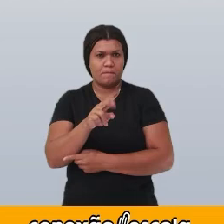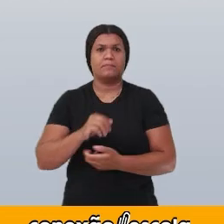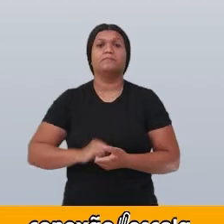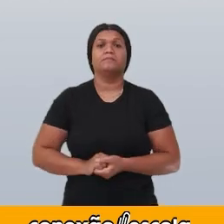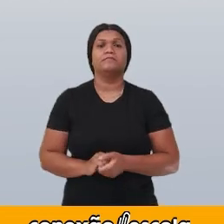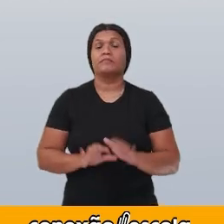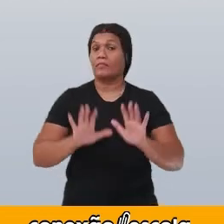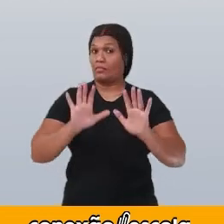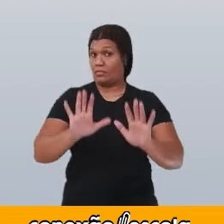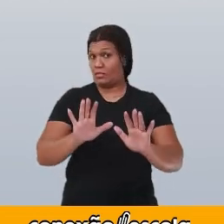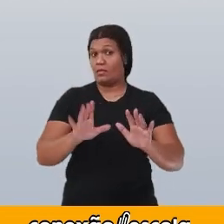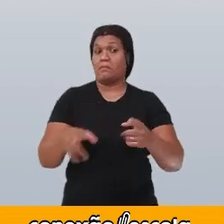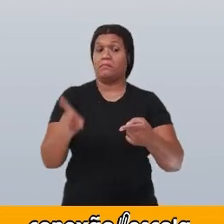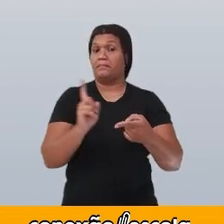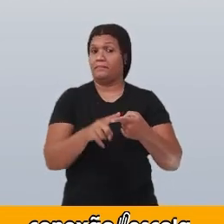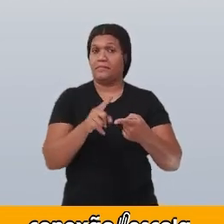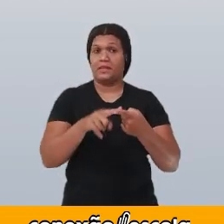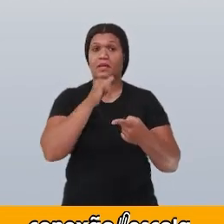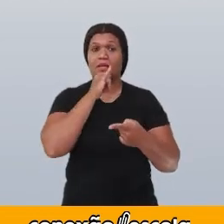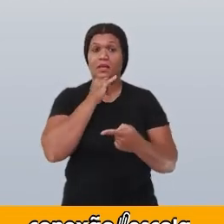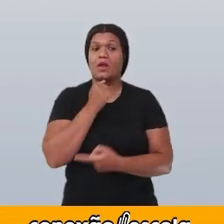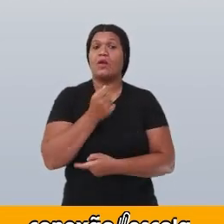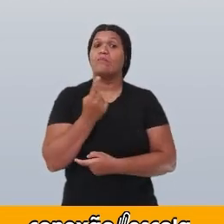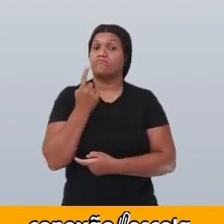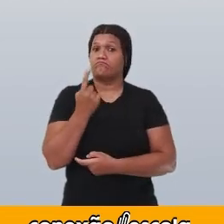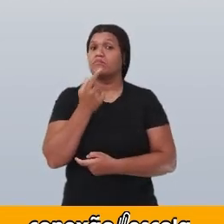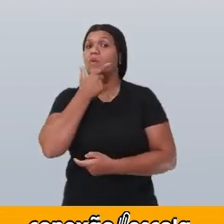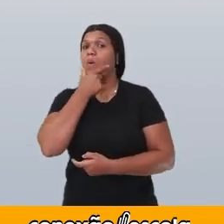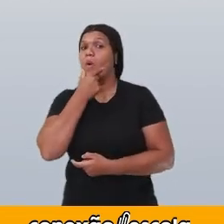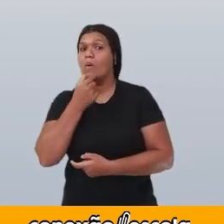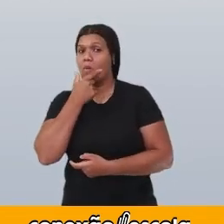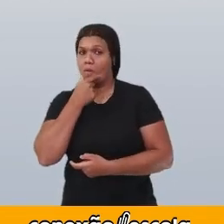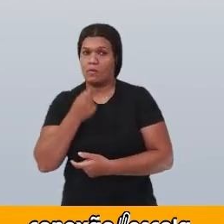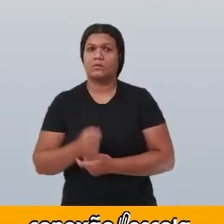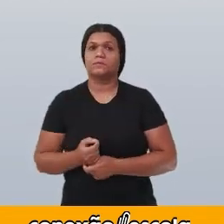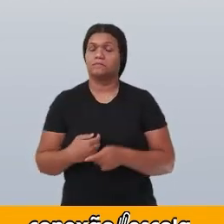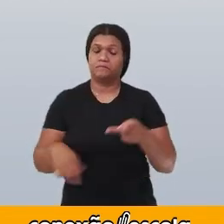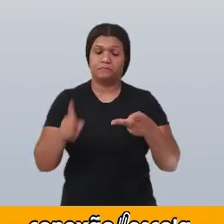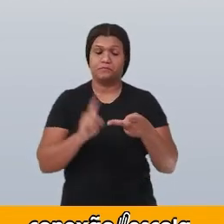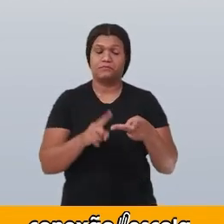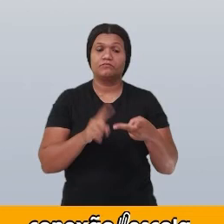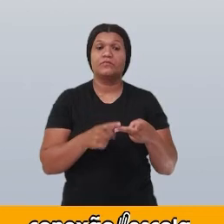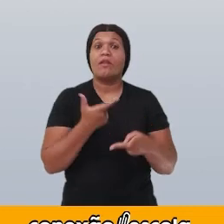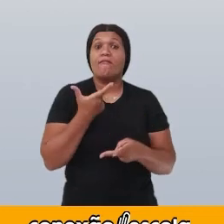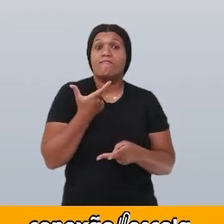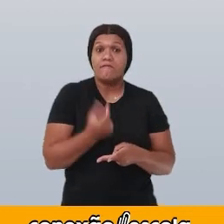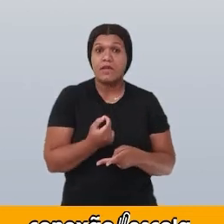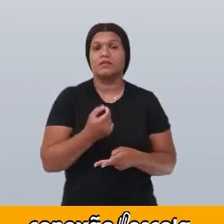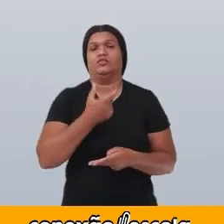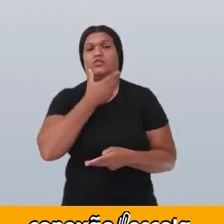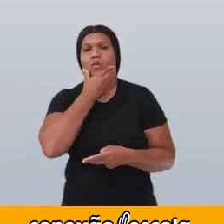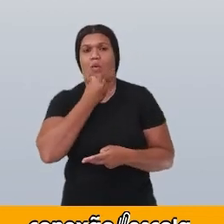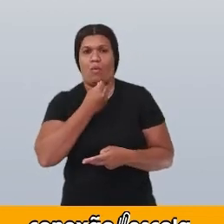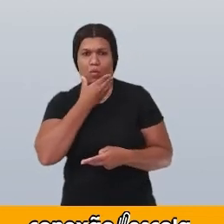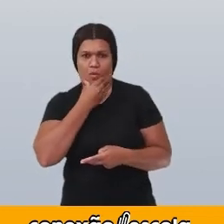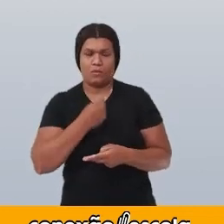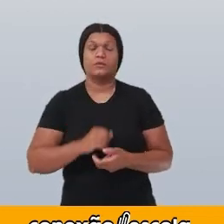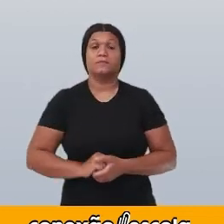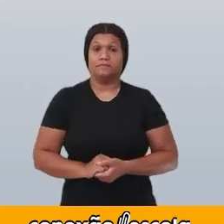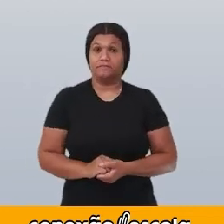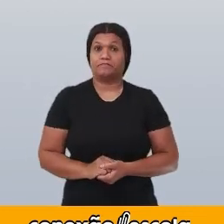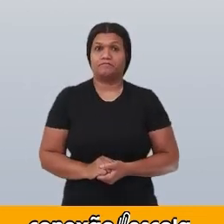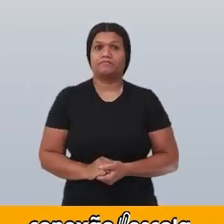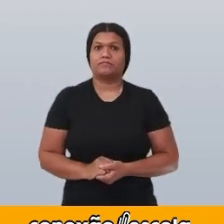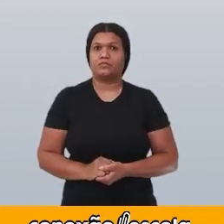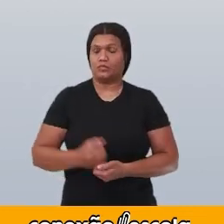que, no primeiro exemplo, nós temos a palavra homem, e no segundo exemplo, 20 homens.